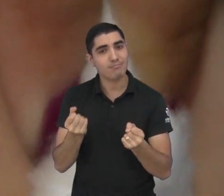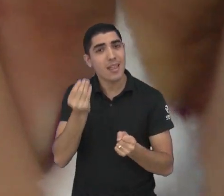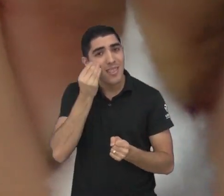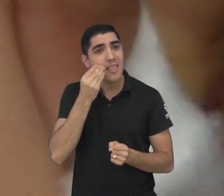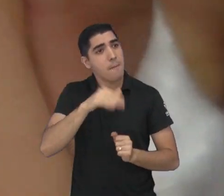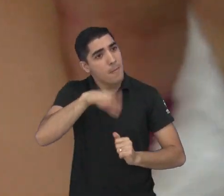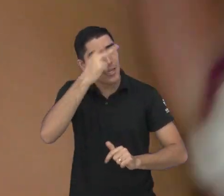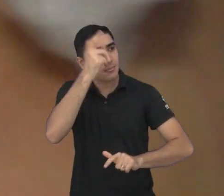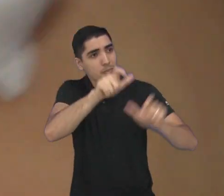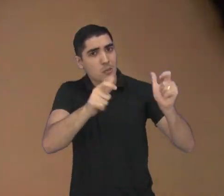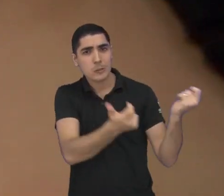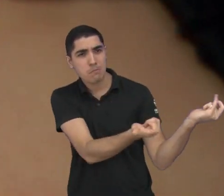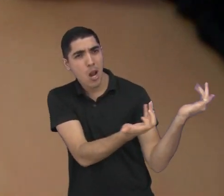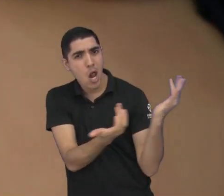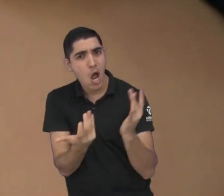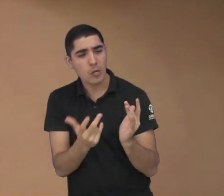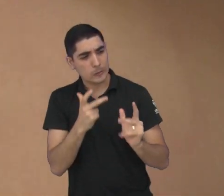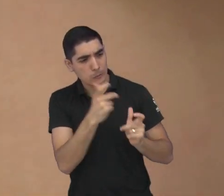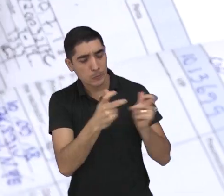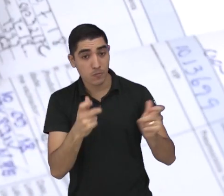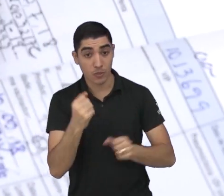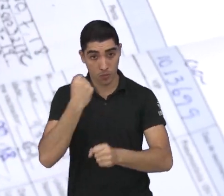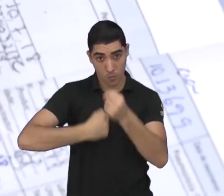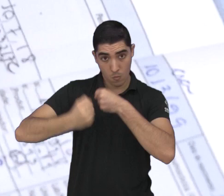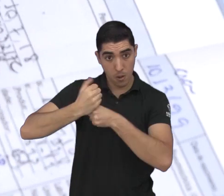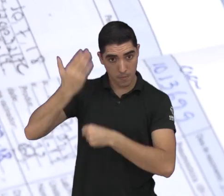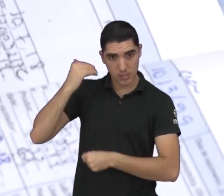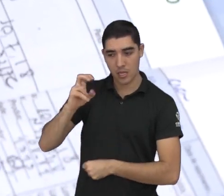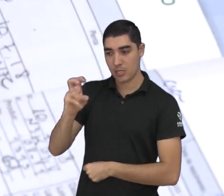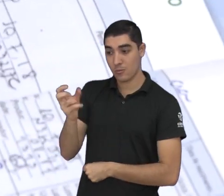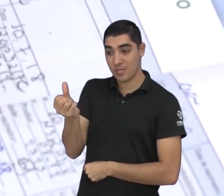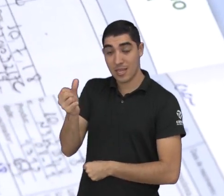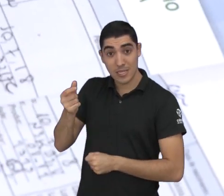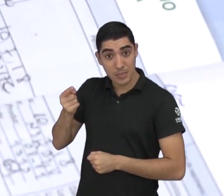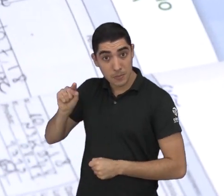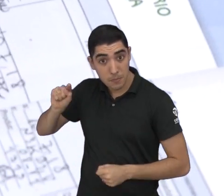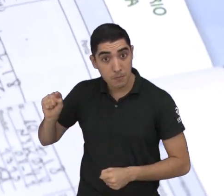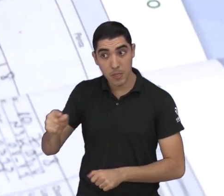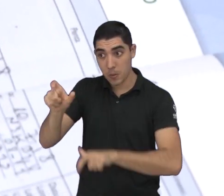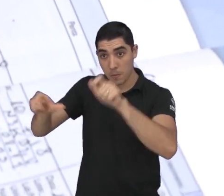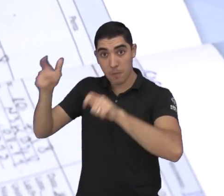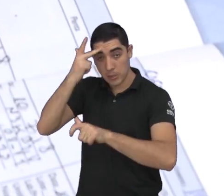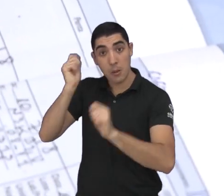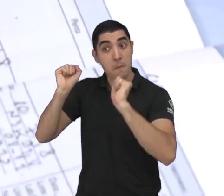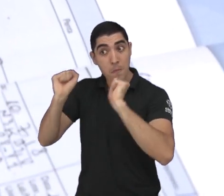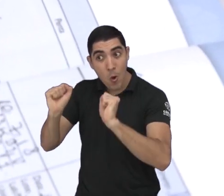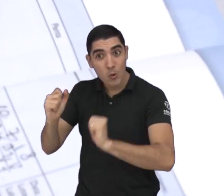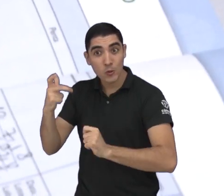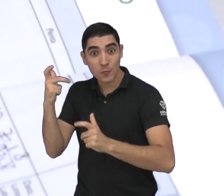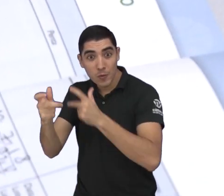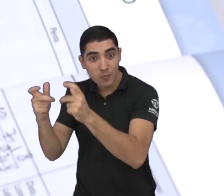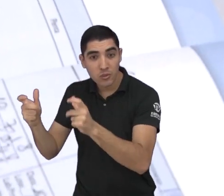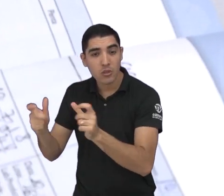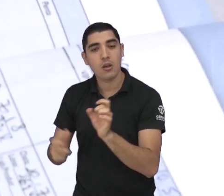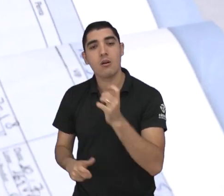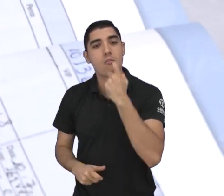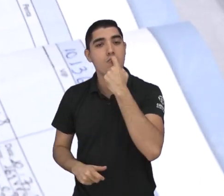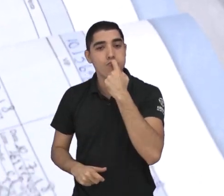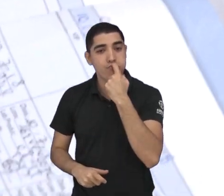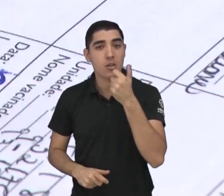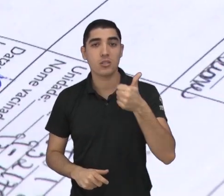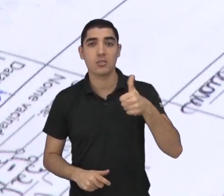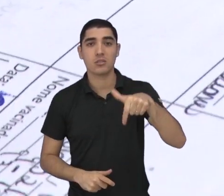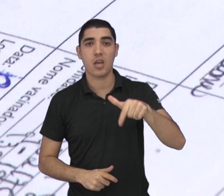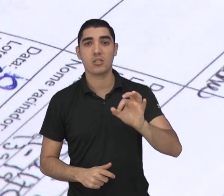para aumentar a taxa de imunização. No ano passado, das 56 mil pessoas aptas a se